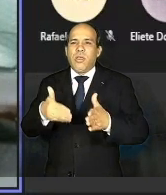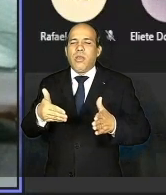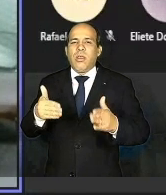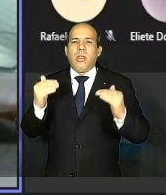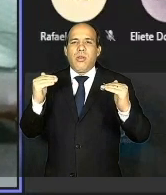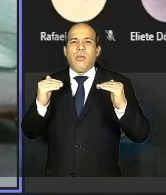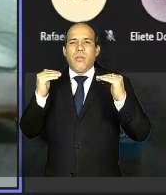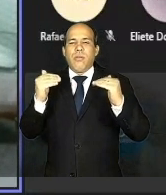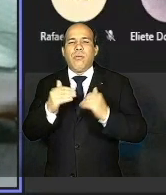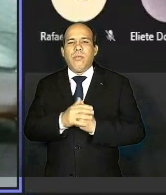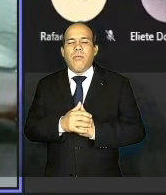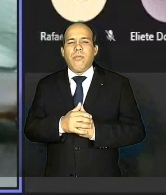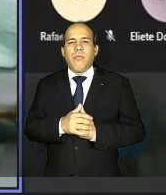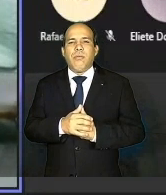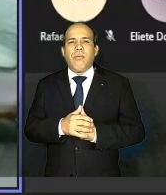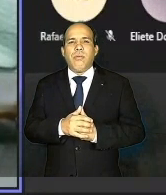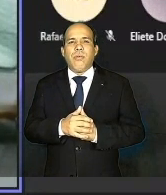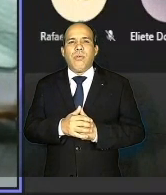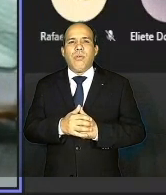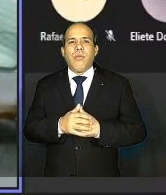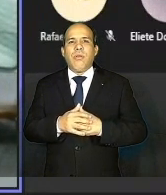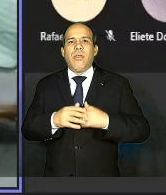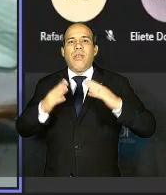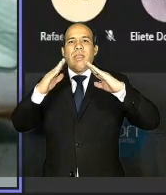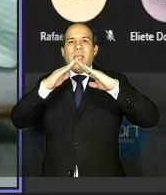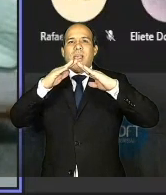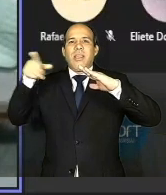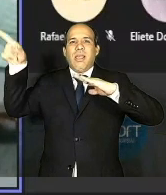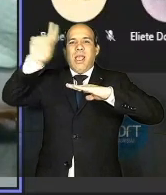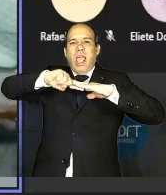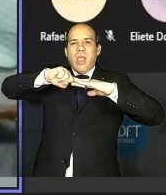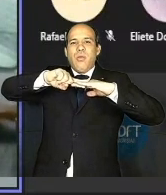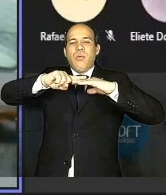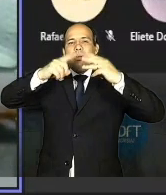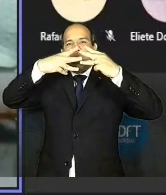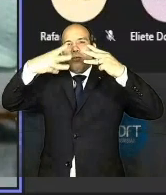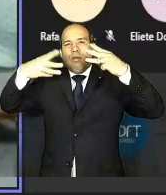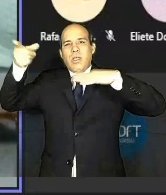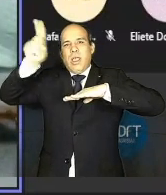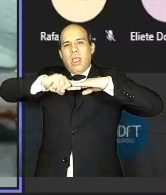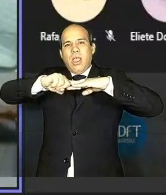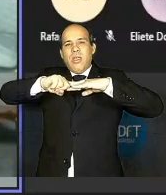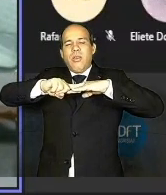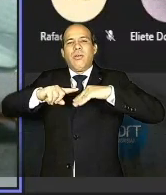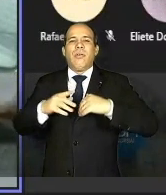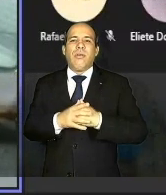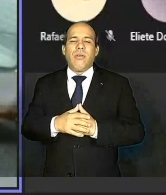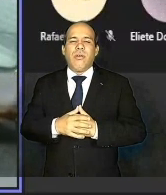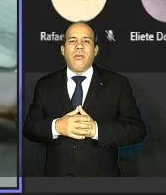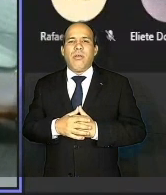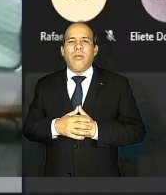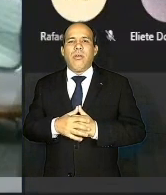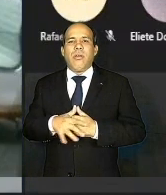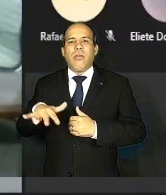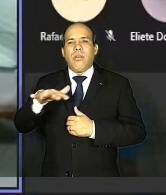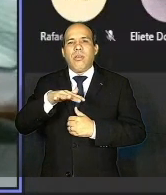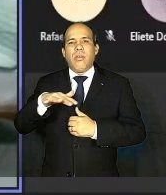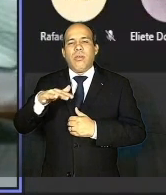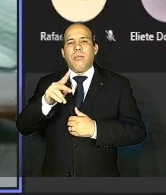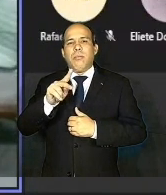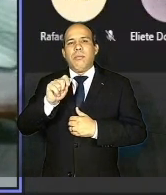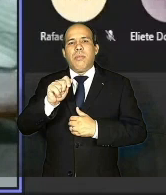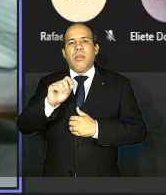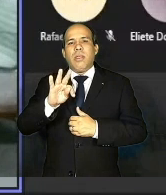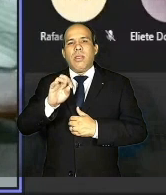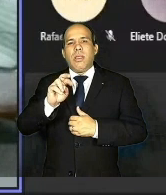até a chegada das autoridades, tal. Então, aqui o fio caiu sobre a casa, em cima da casa. Lá em